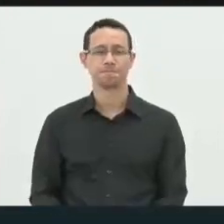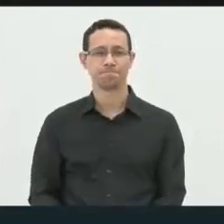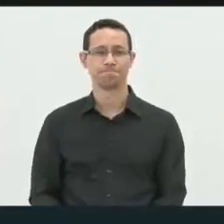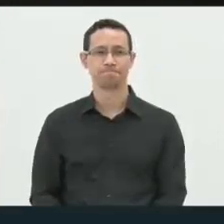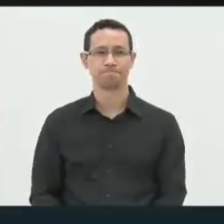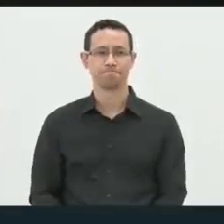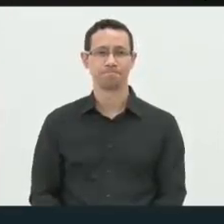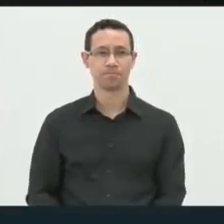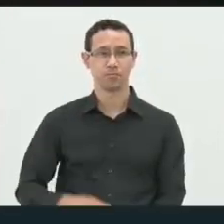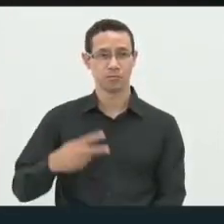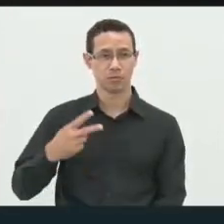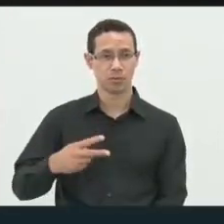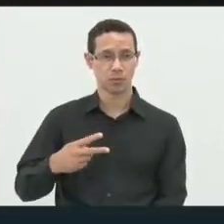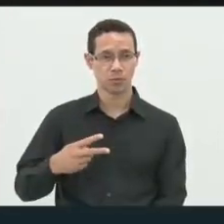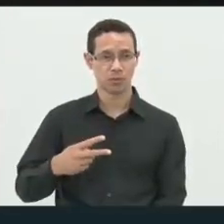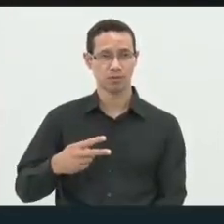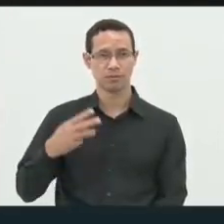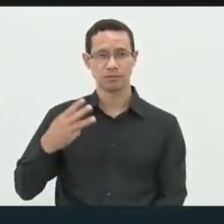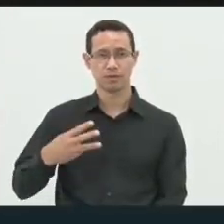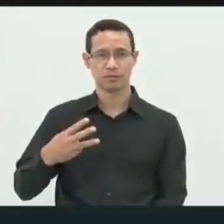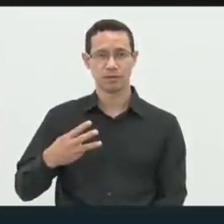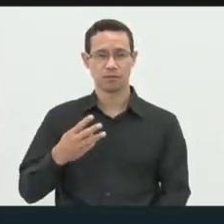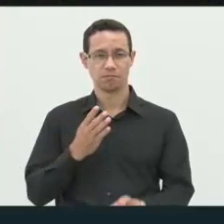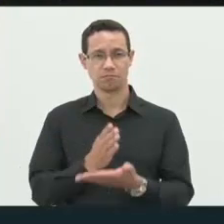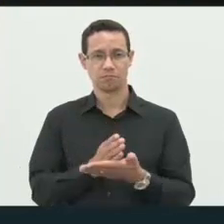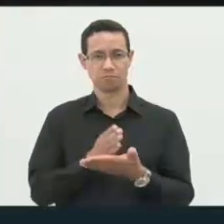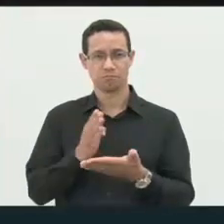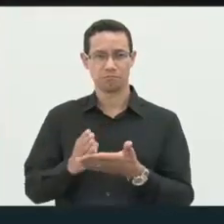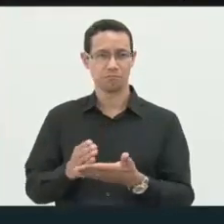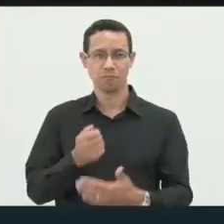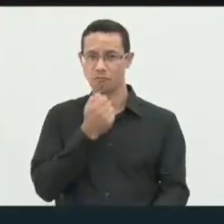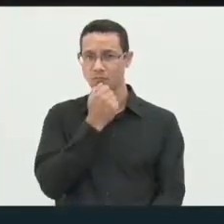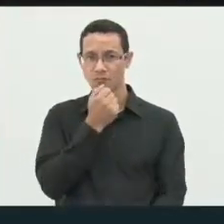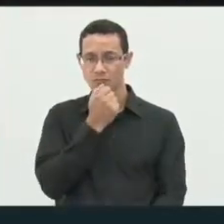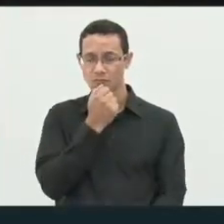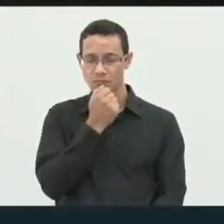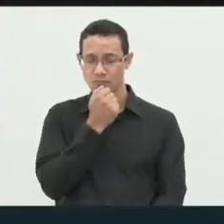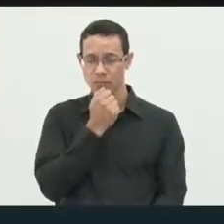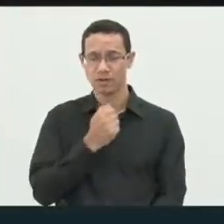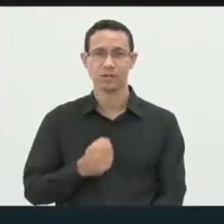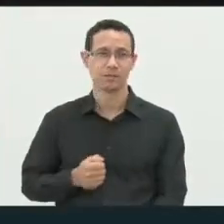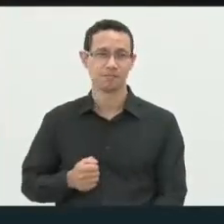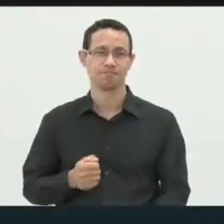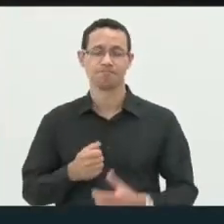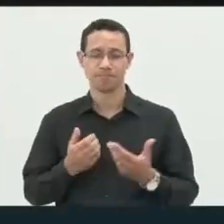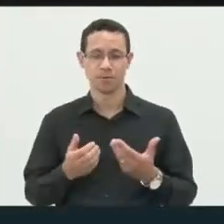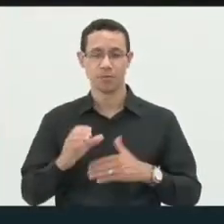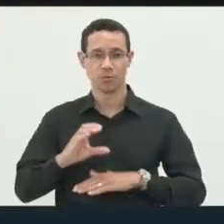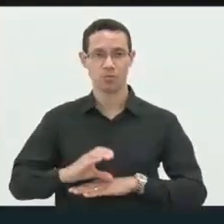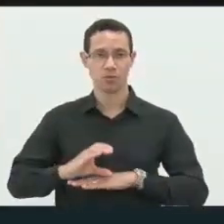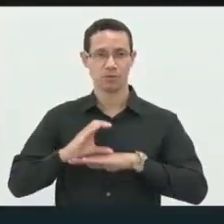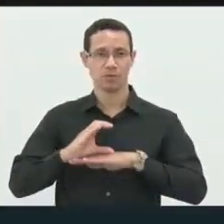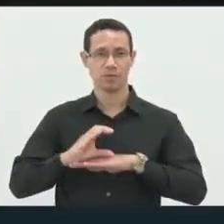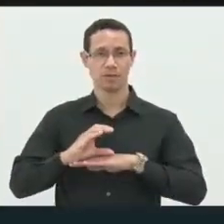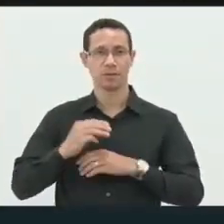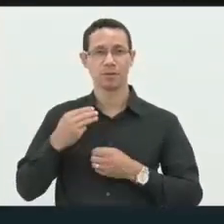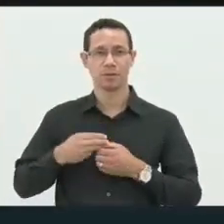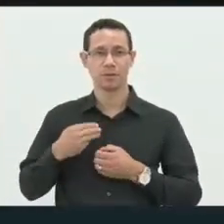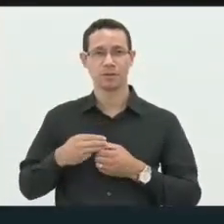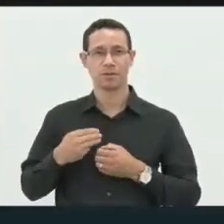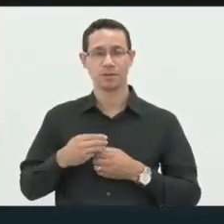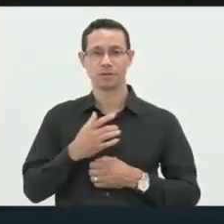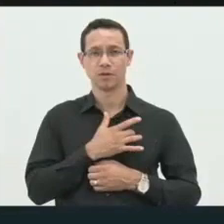no segundo e terceiro lote o que que aconteceu o ministério o Conselho Municipal de Saúde